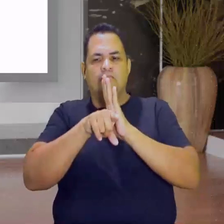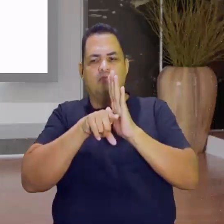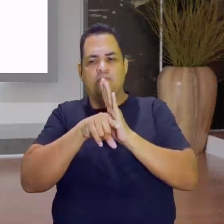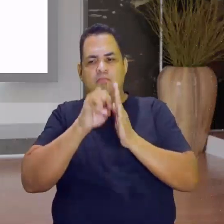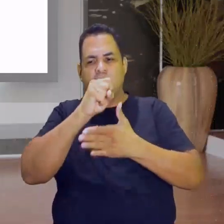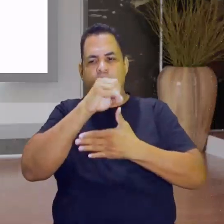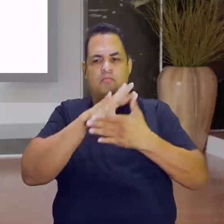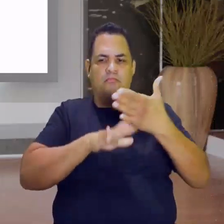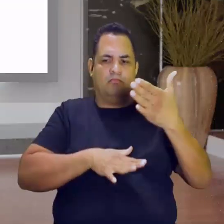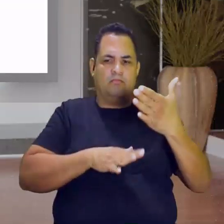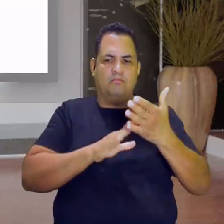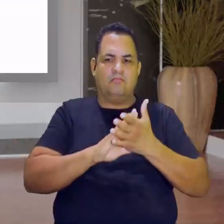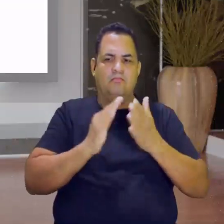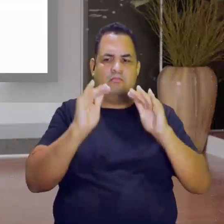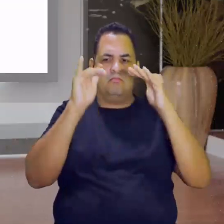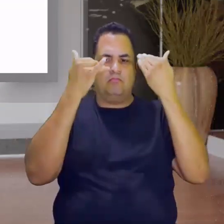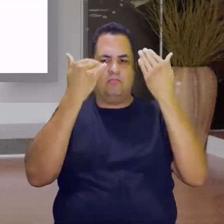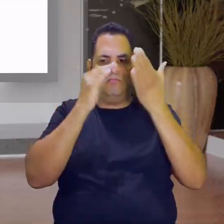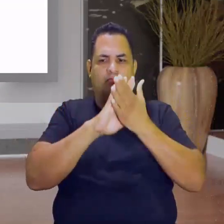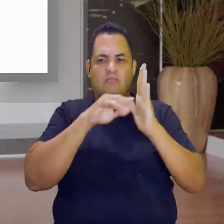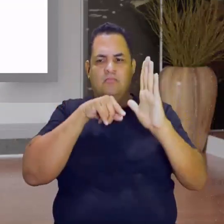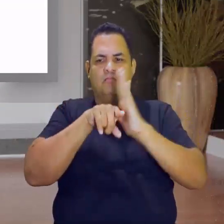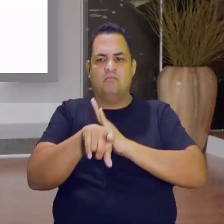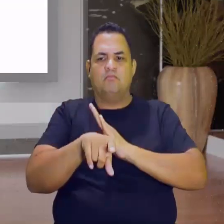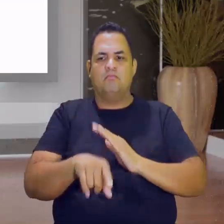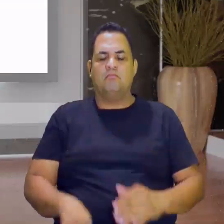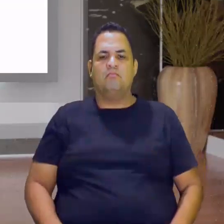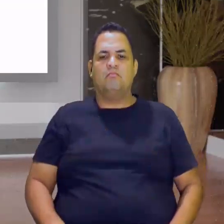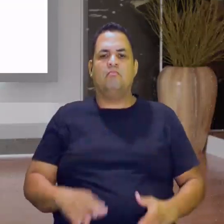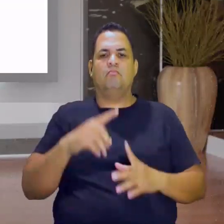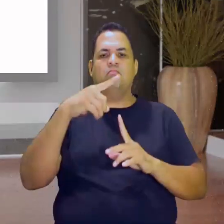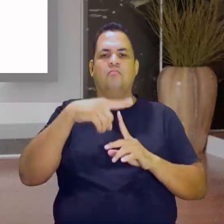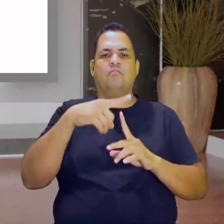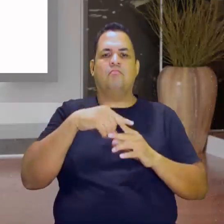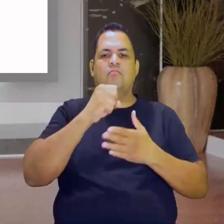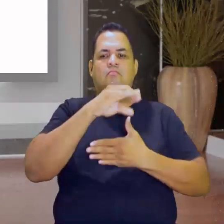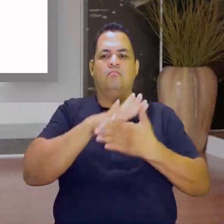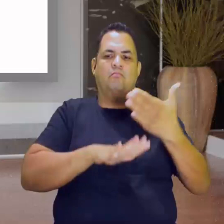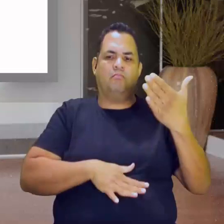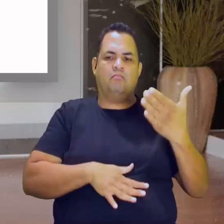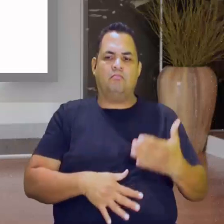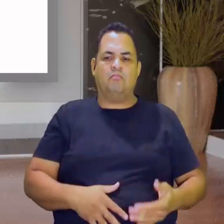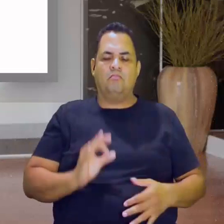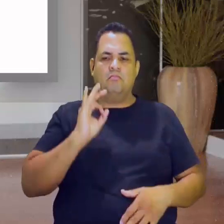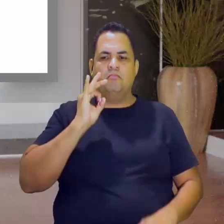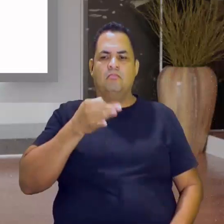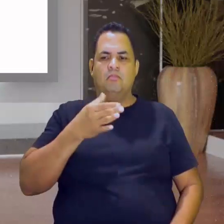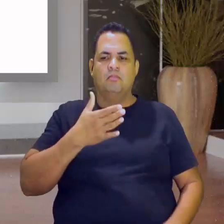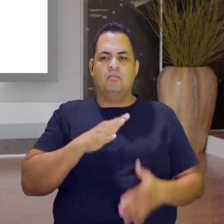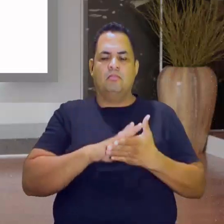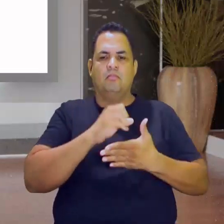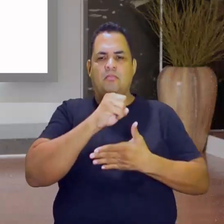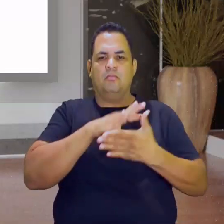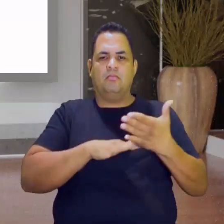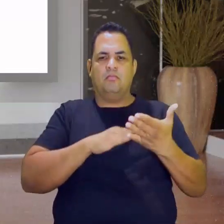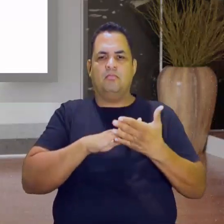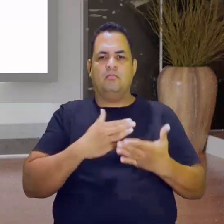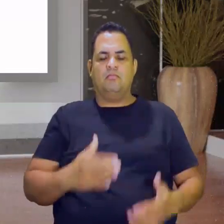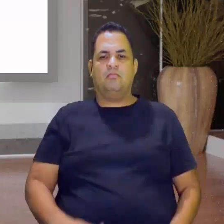analisar as questões, ficar atento às perguntas, os tipos de questões, certo? São questões de